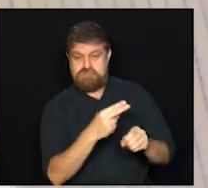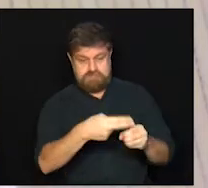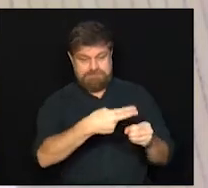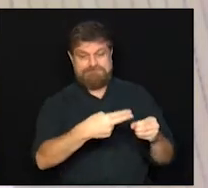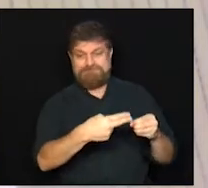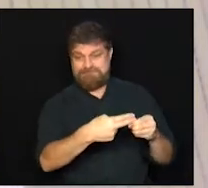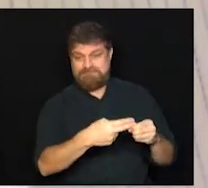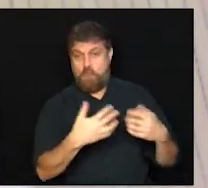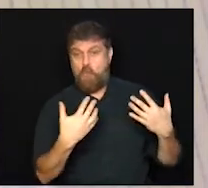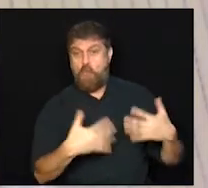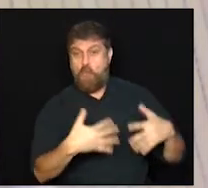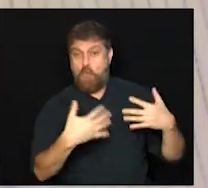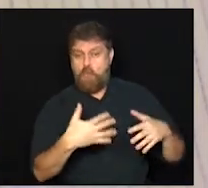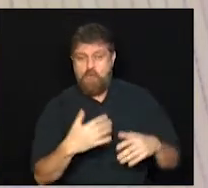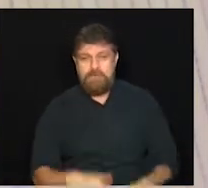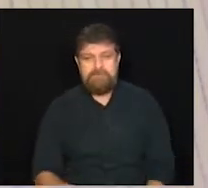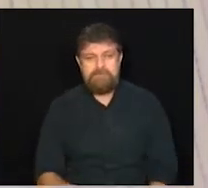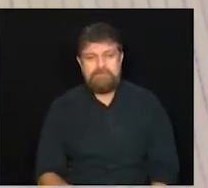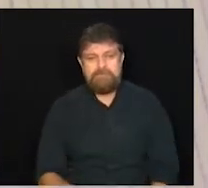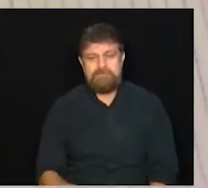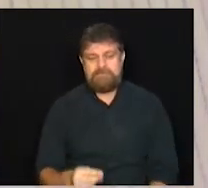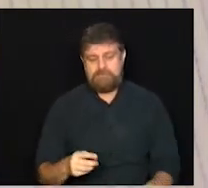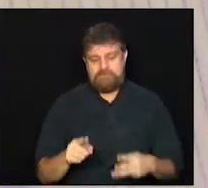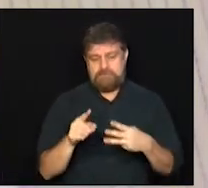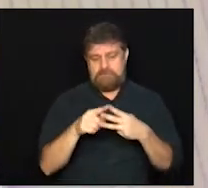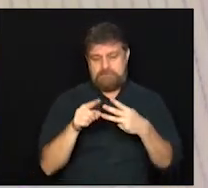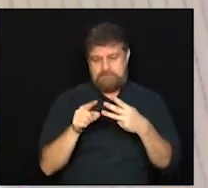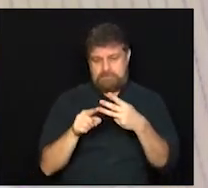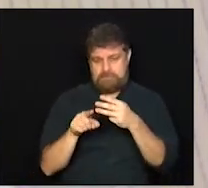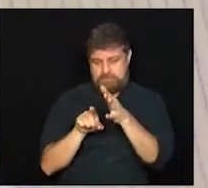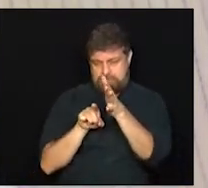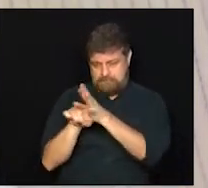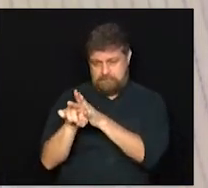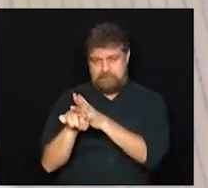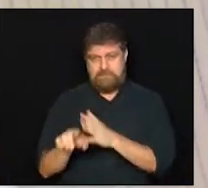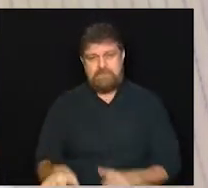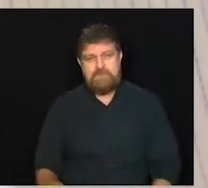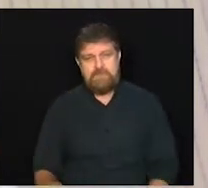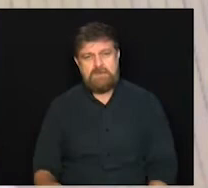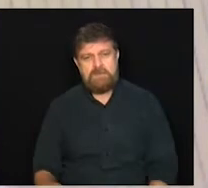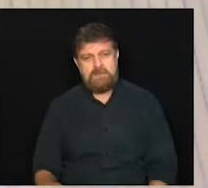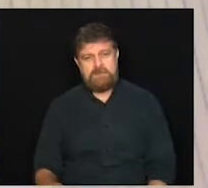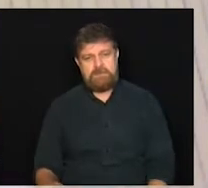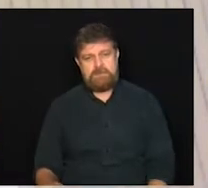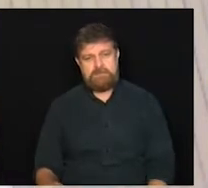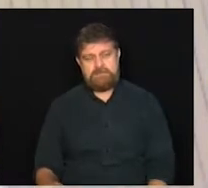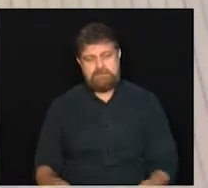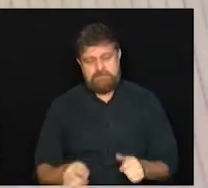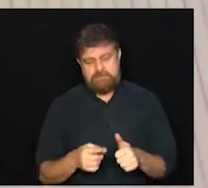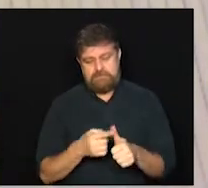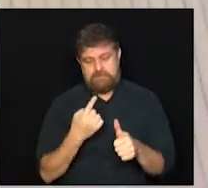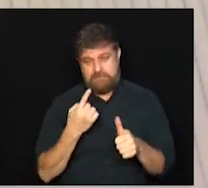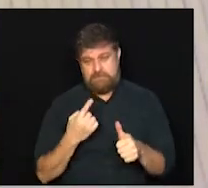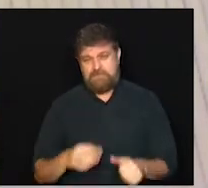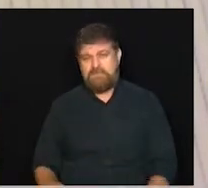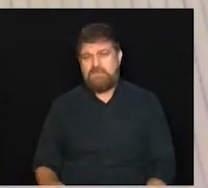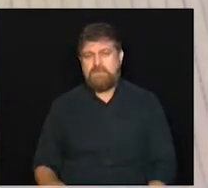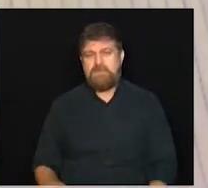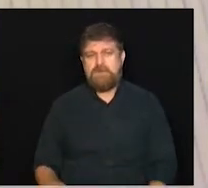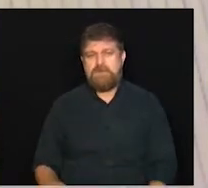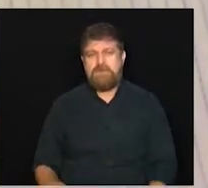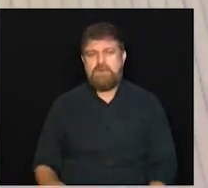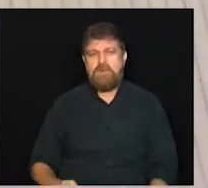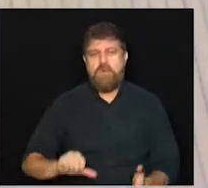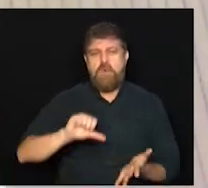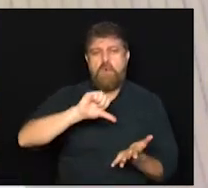Mas é grande. Eu gostaria de fazer 3 perguntas. A primeira é como funciona o núcleo